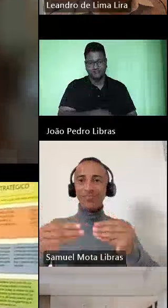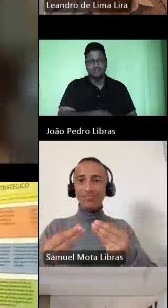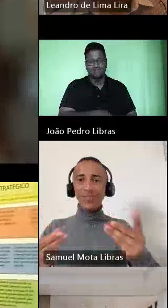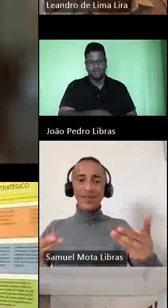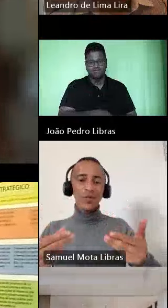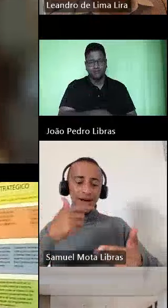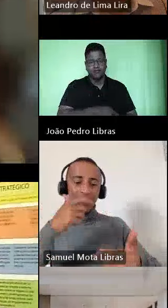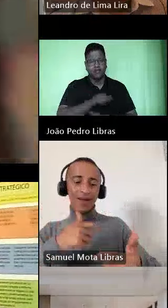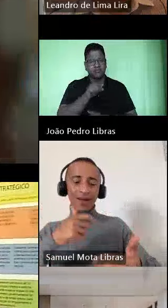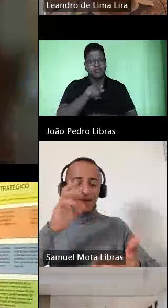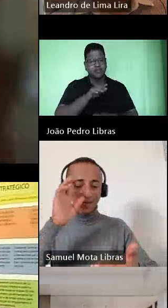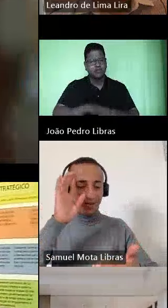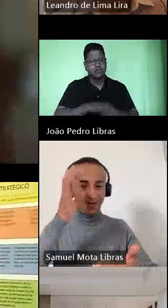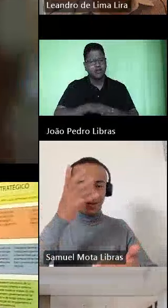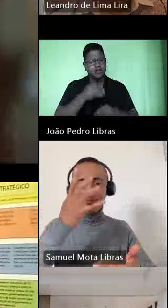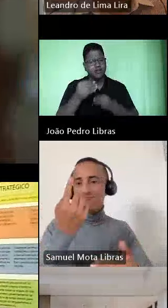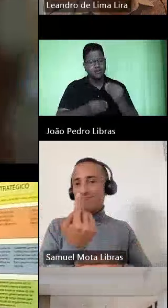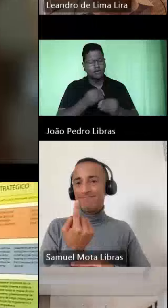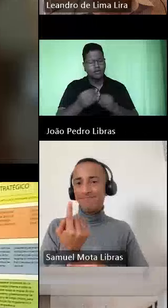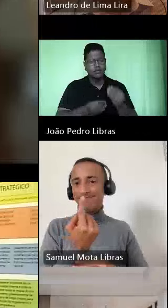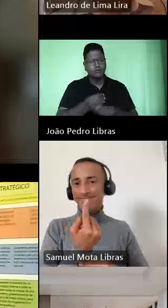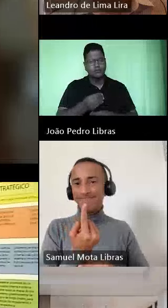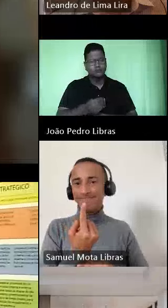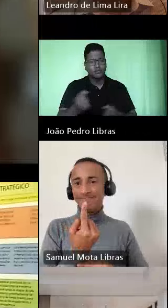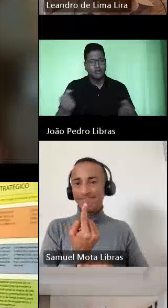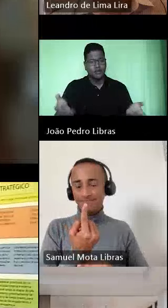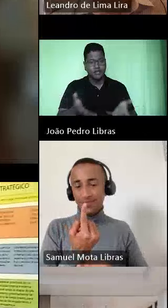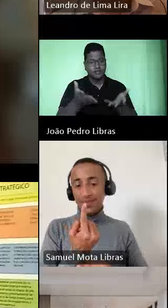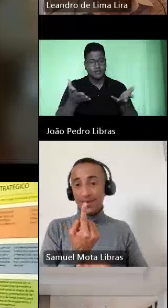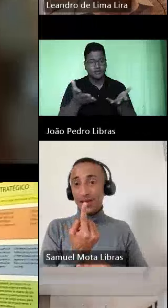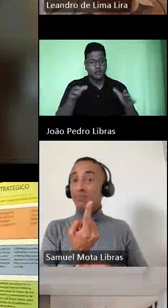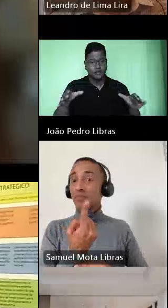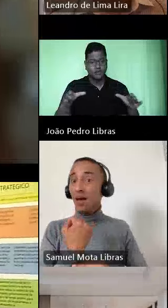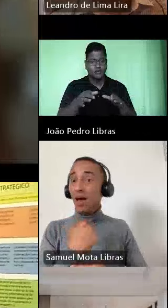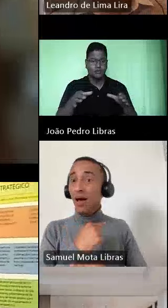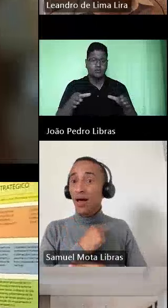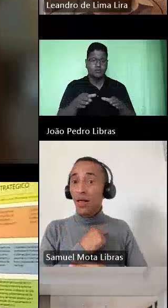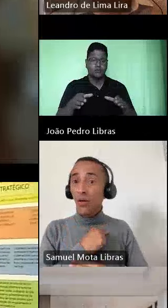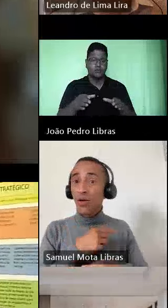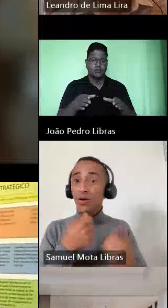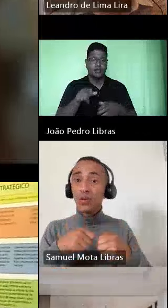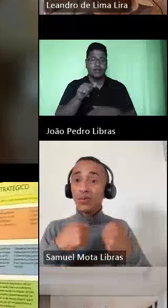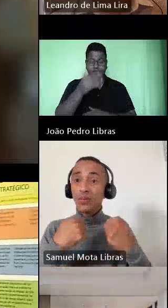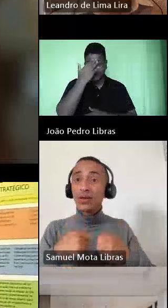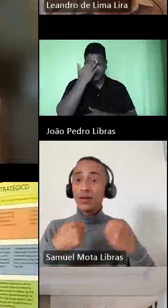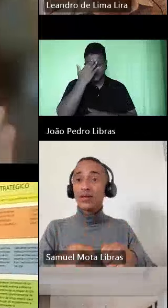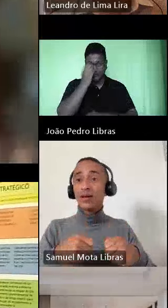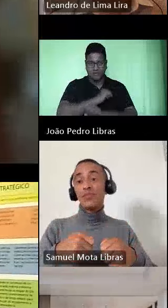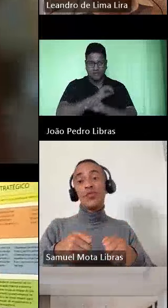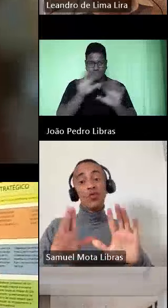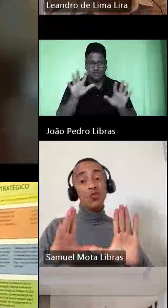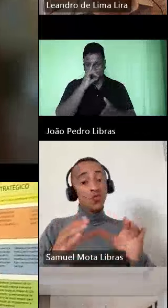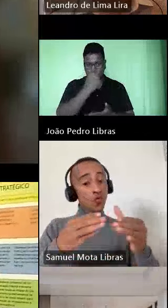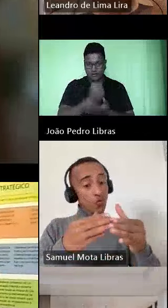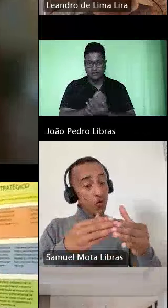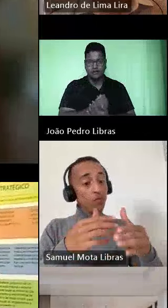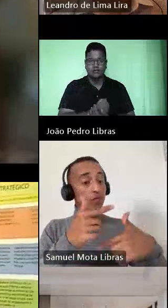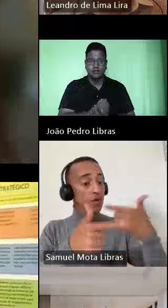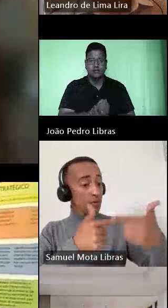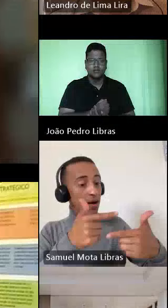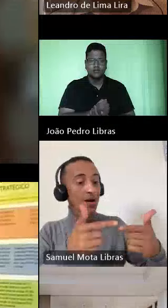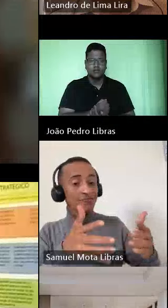você faz para só que se a gente precisa do engajamento da equipe né Para que ela saiba que você tomou aquela decisão não porque você tomou